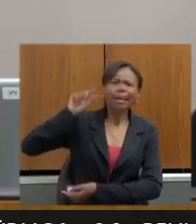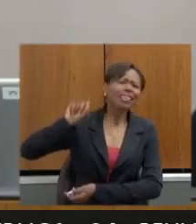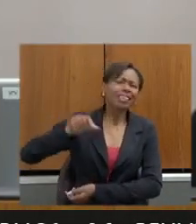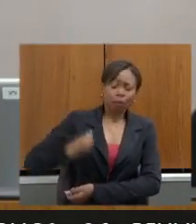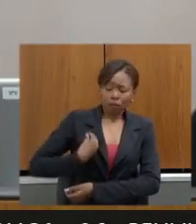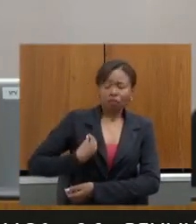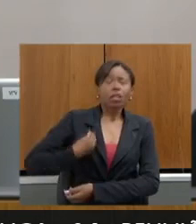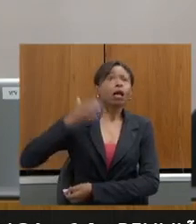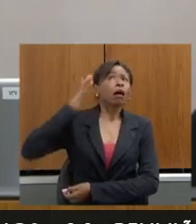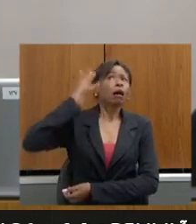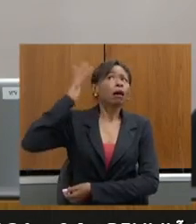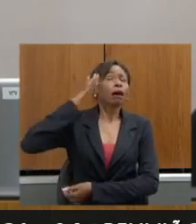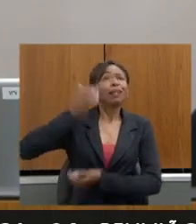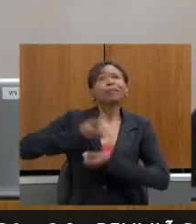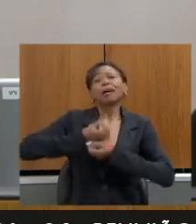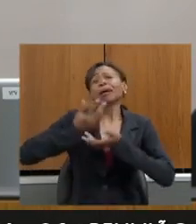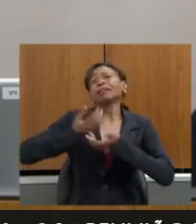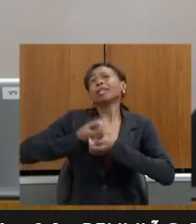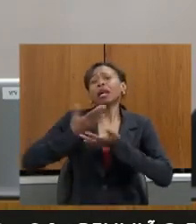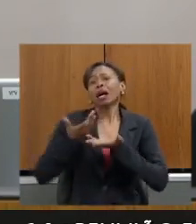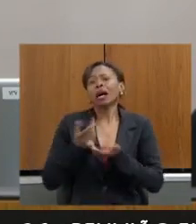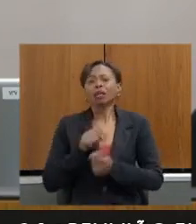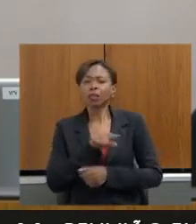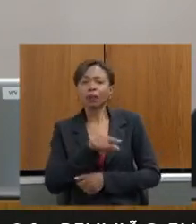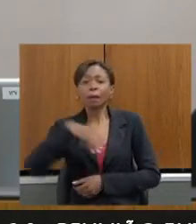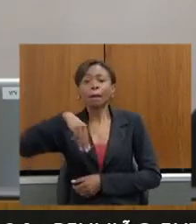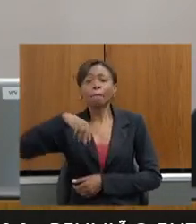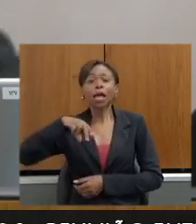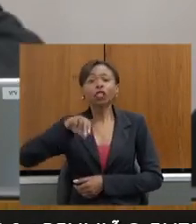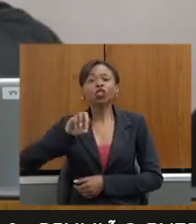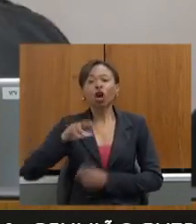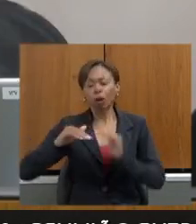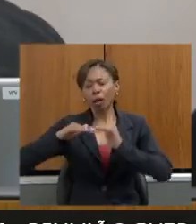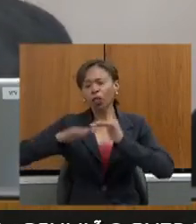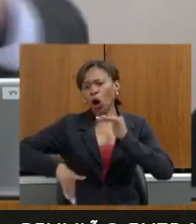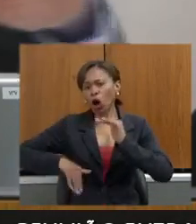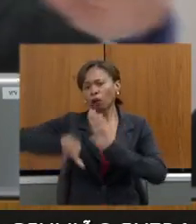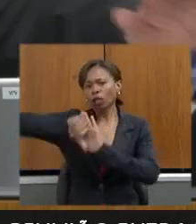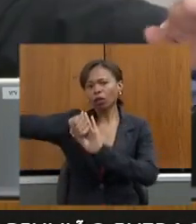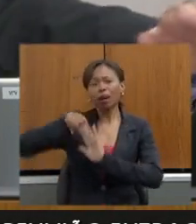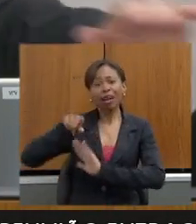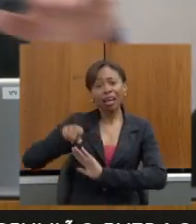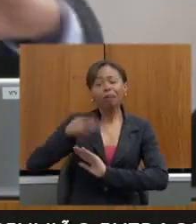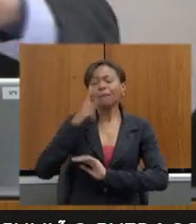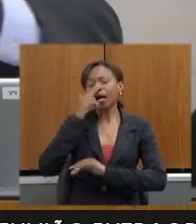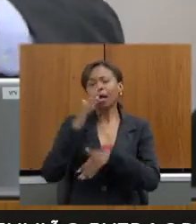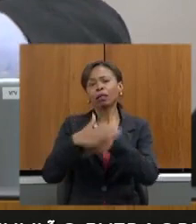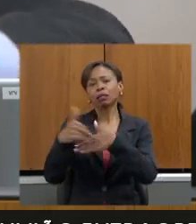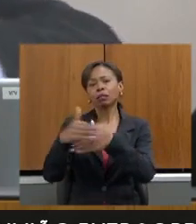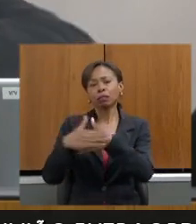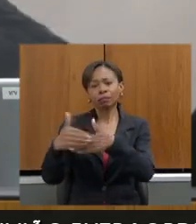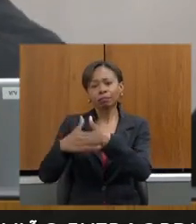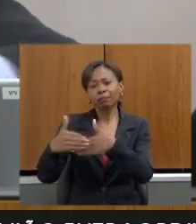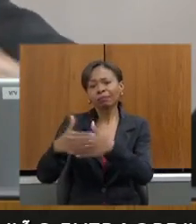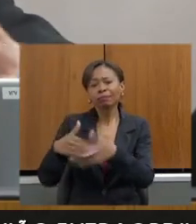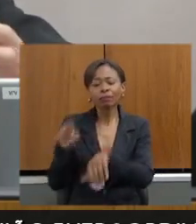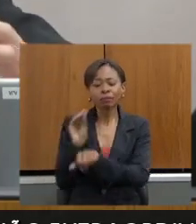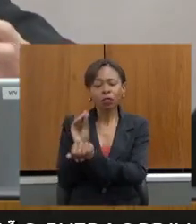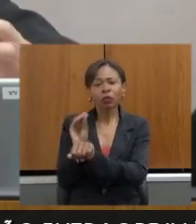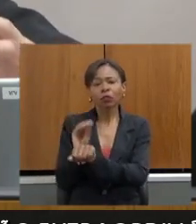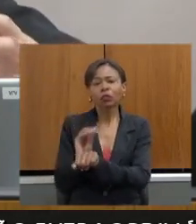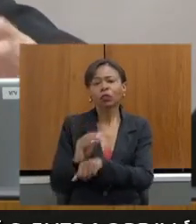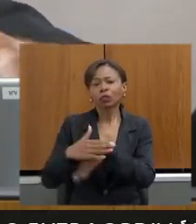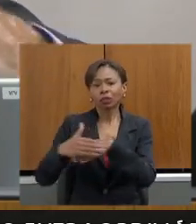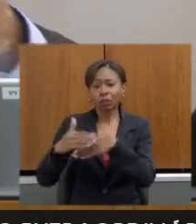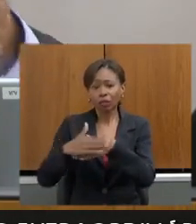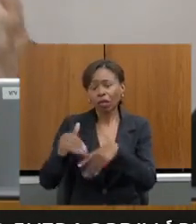poesia quando fala assim menor infrator ou você acha que ela cometeu latrocínio é tratado com carinho a benevolência